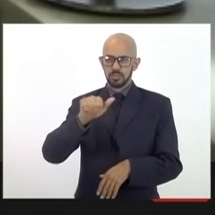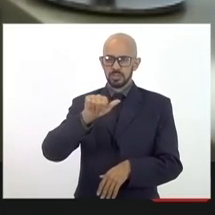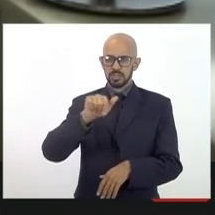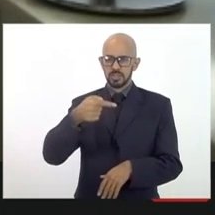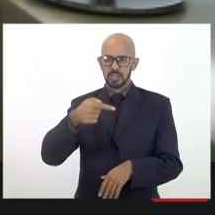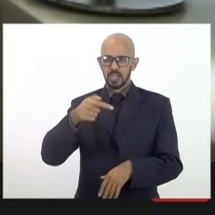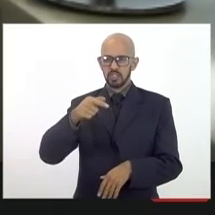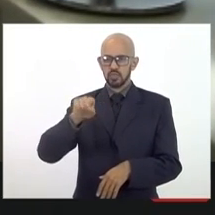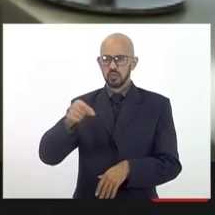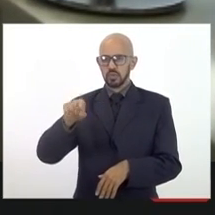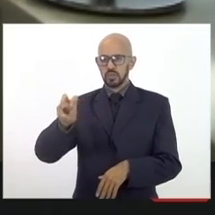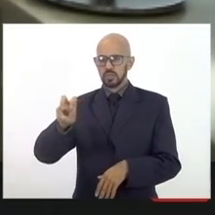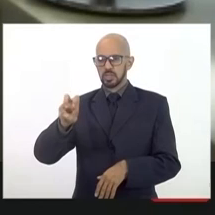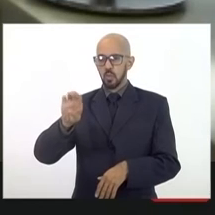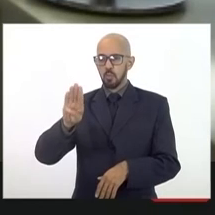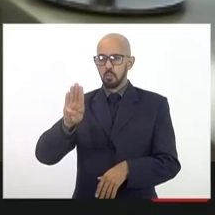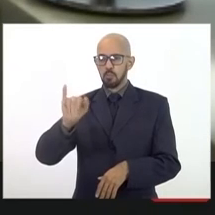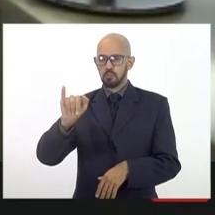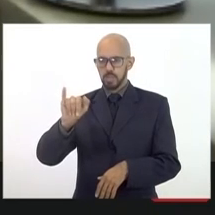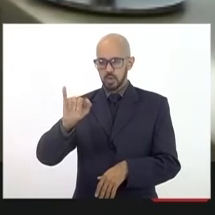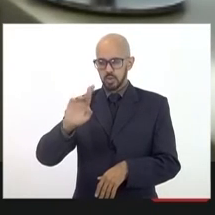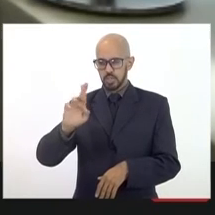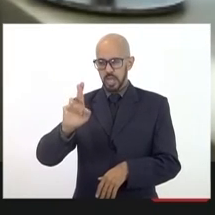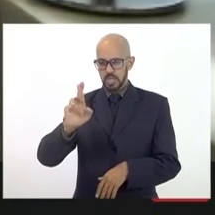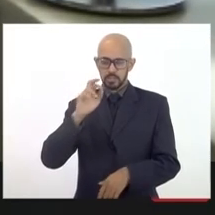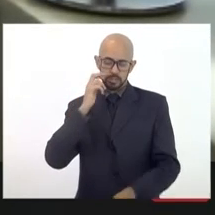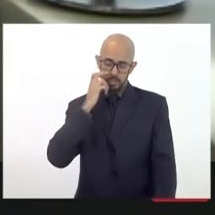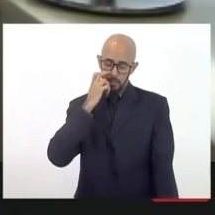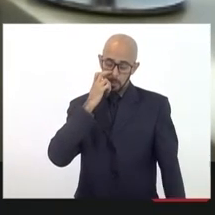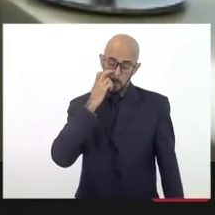17,5 bilhões de reais.